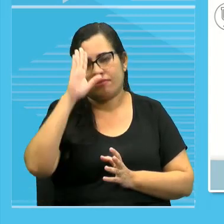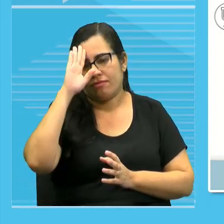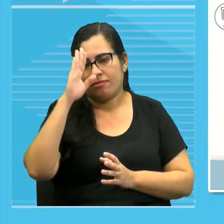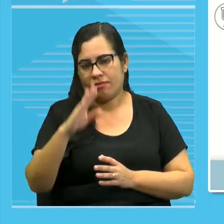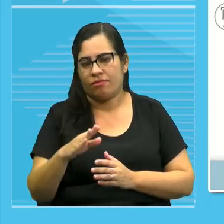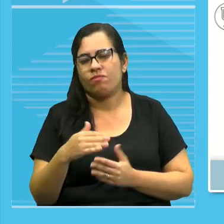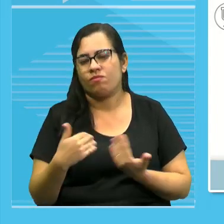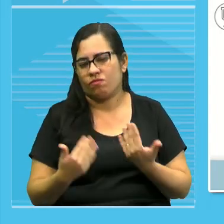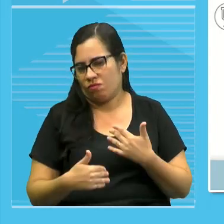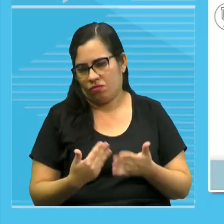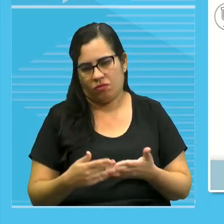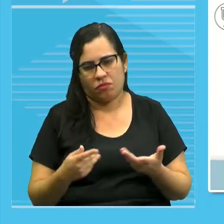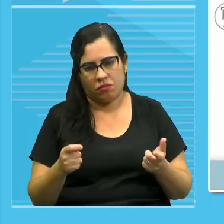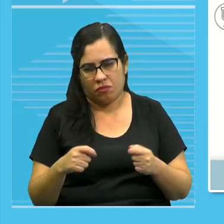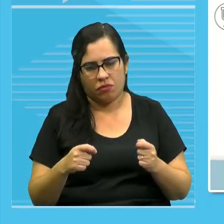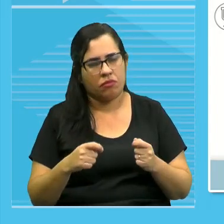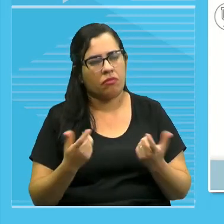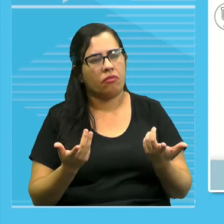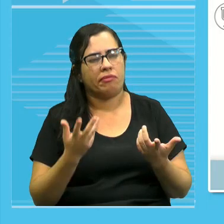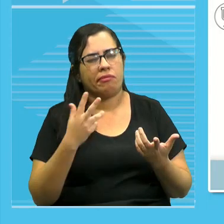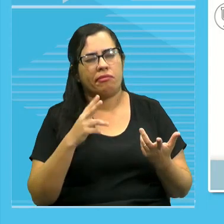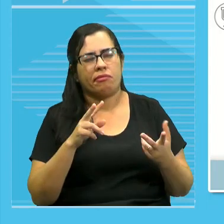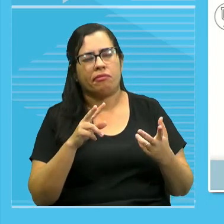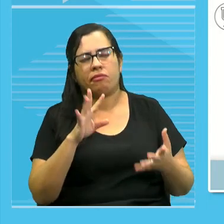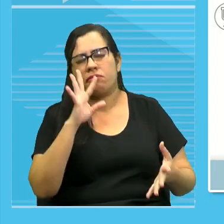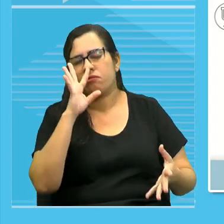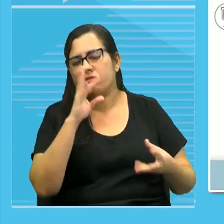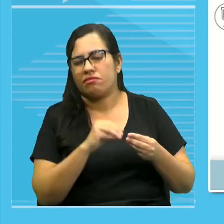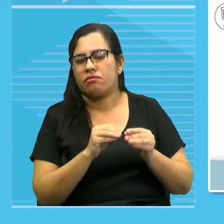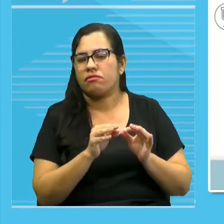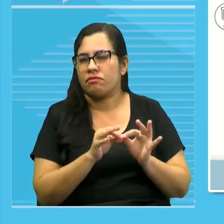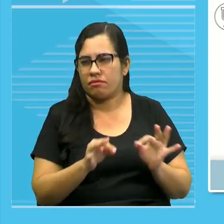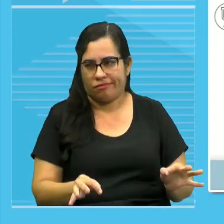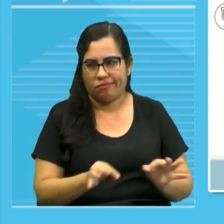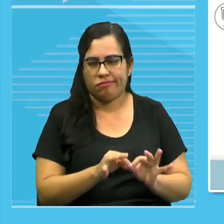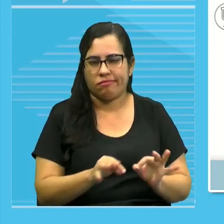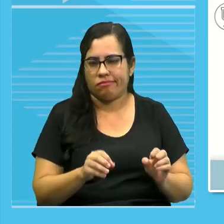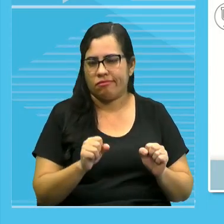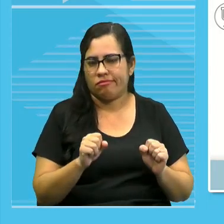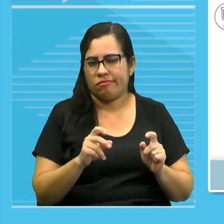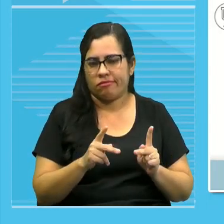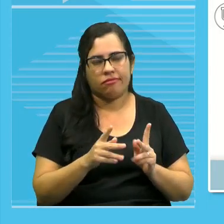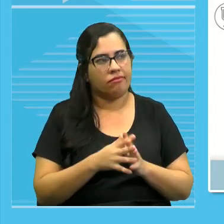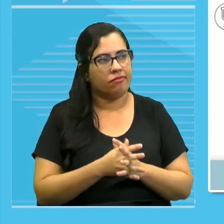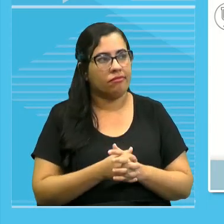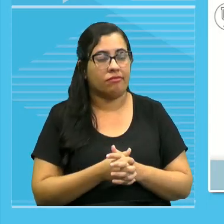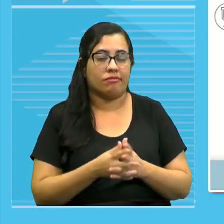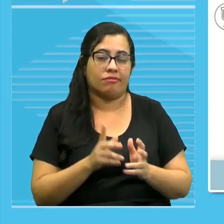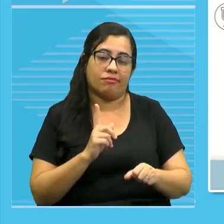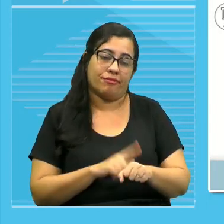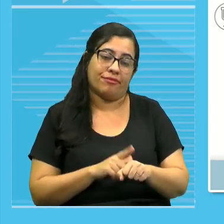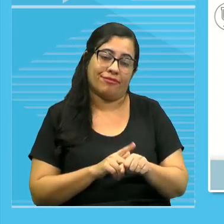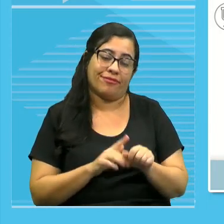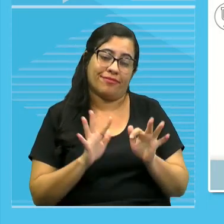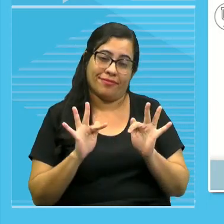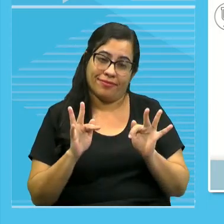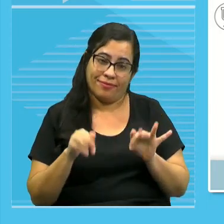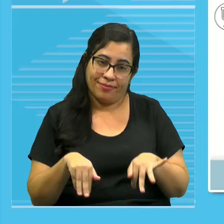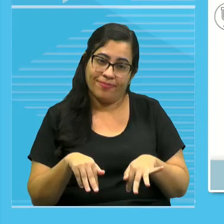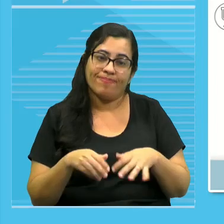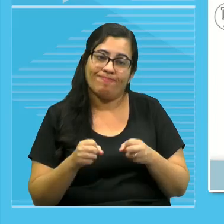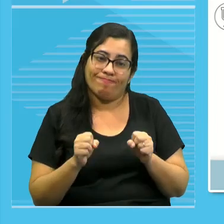processo né Você tem uma visão simples né enfim porque já vai acabando nosso tempo